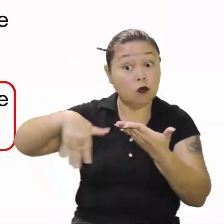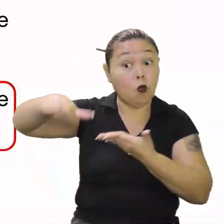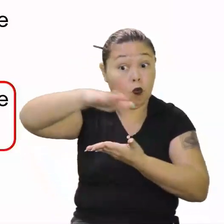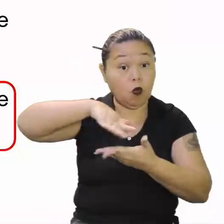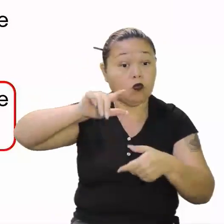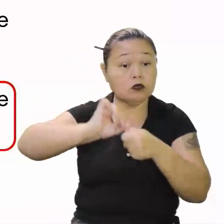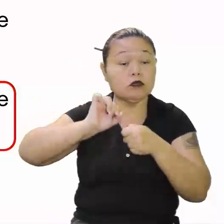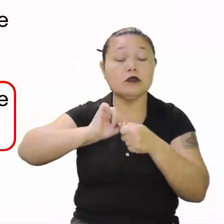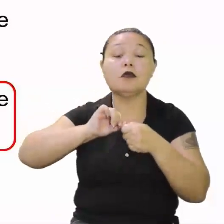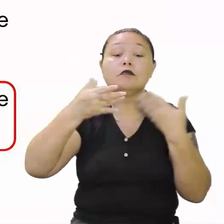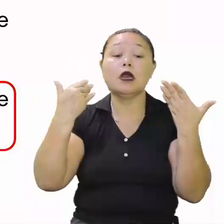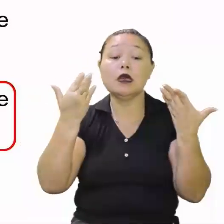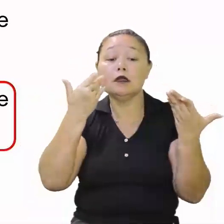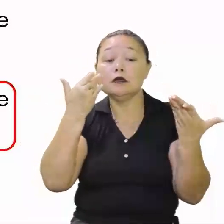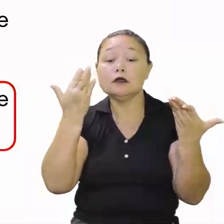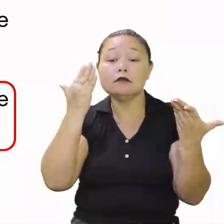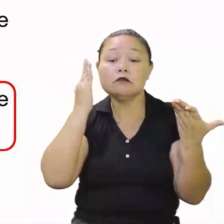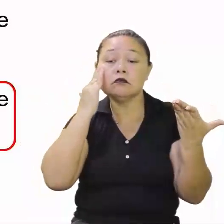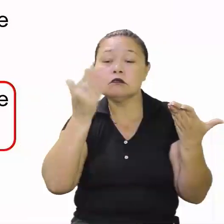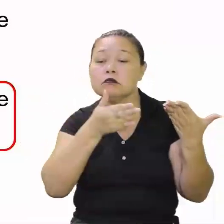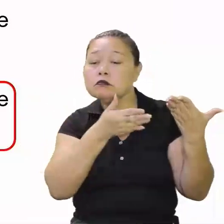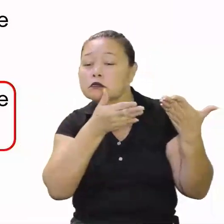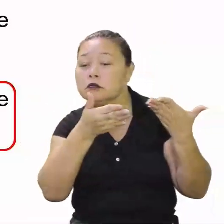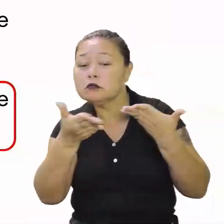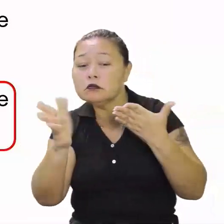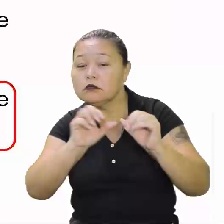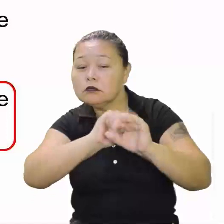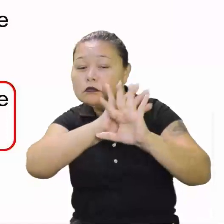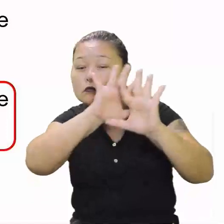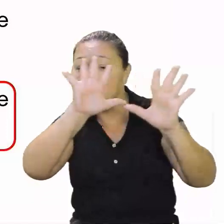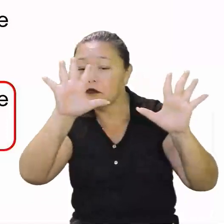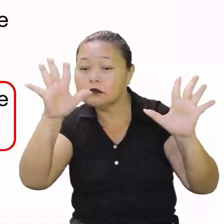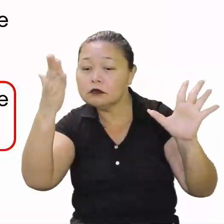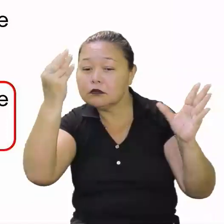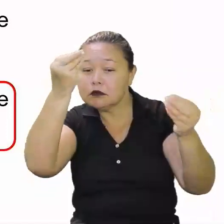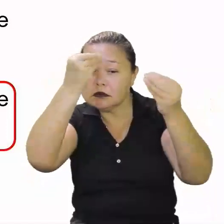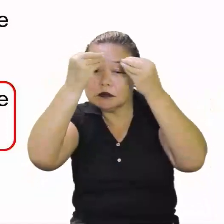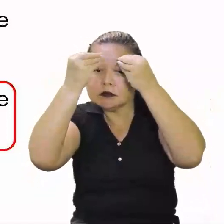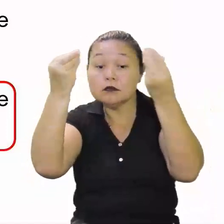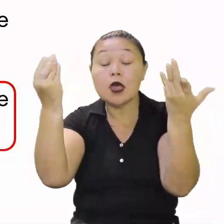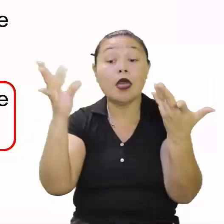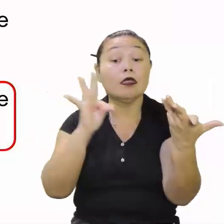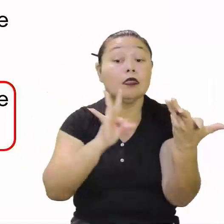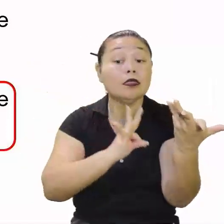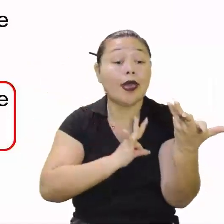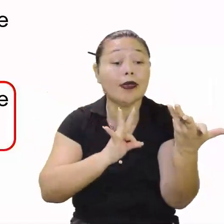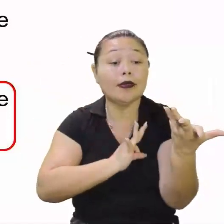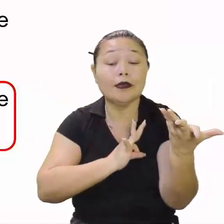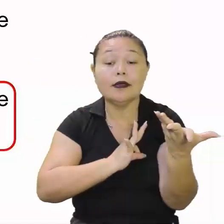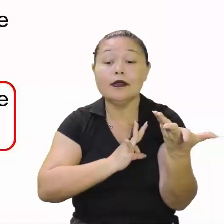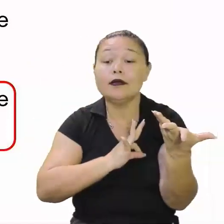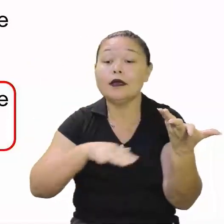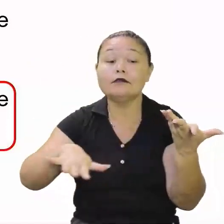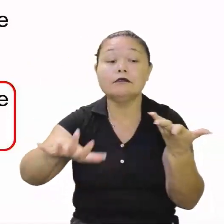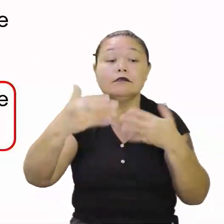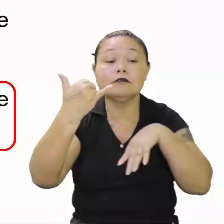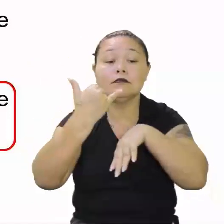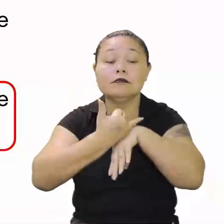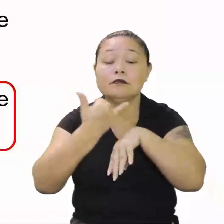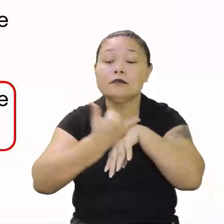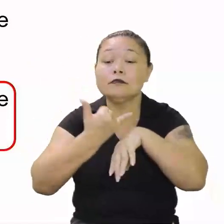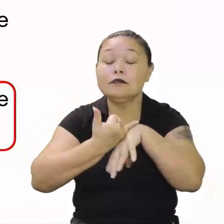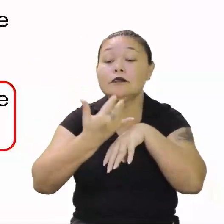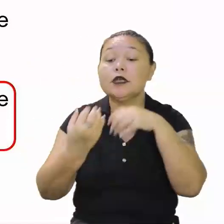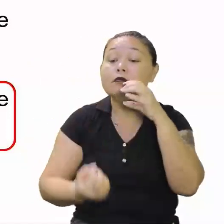eles conduziram ao domínio de muitas técnicas de metalúrgica e à descoberta da pólvora,